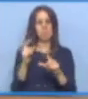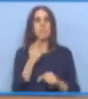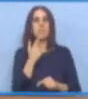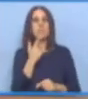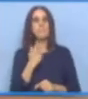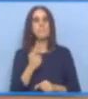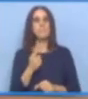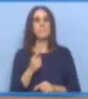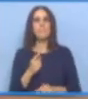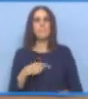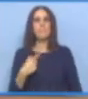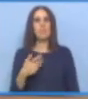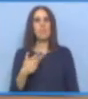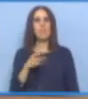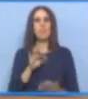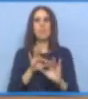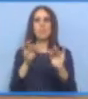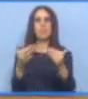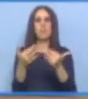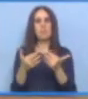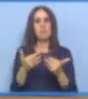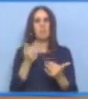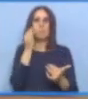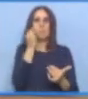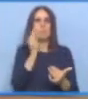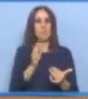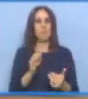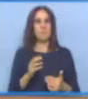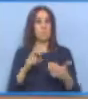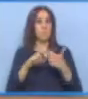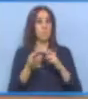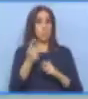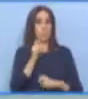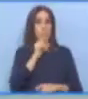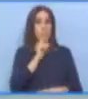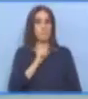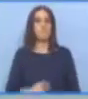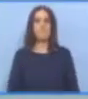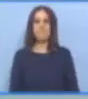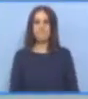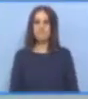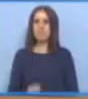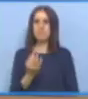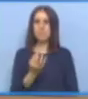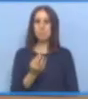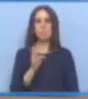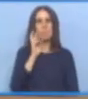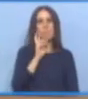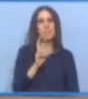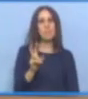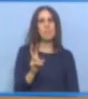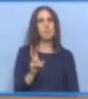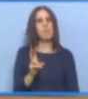como um fator por si só. Como um problema, mas como uma oportunidade. Exatamente. E não só, e vê-lo